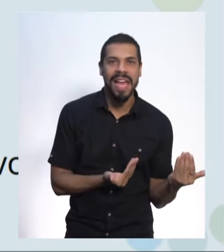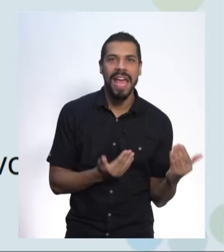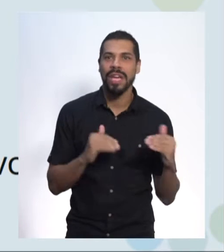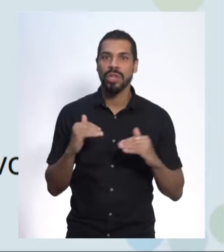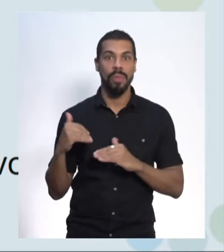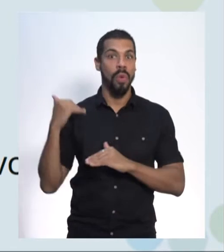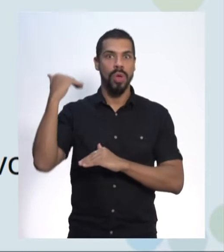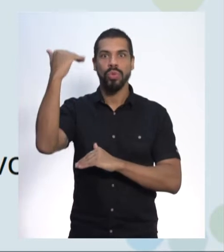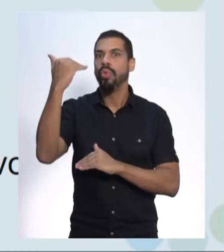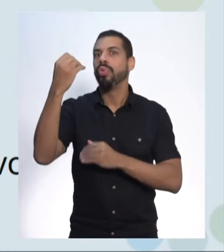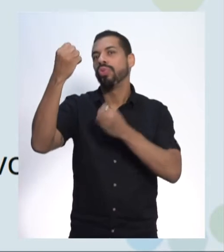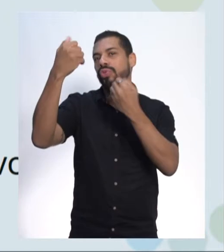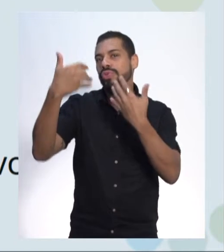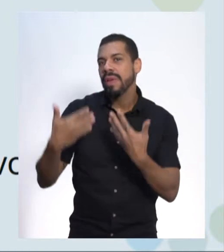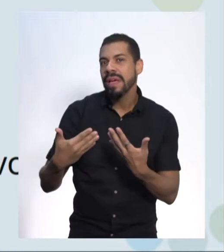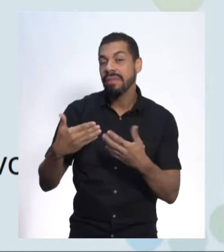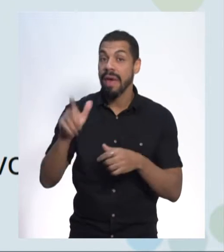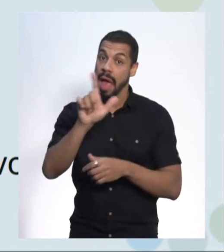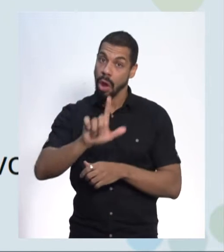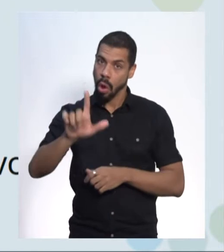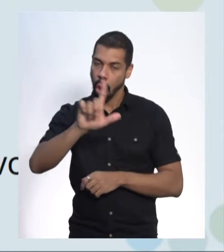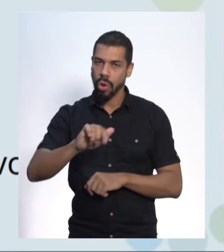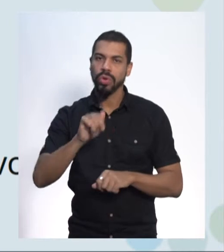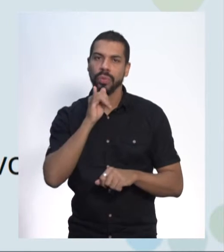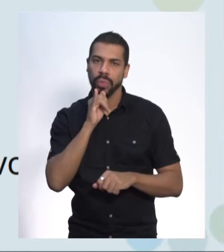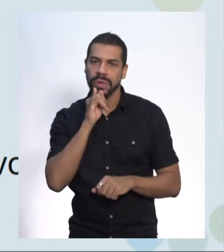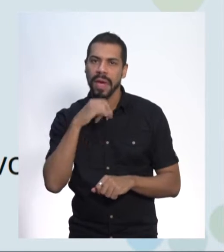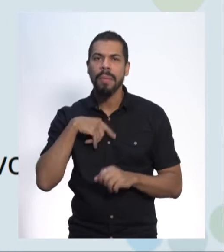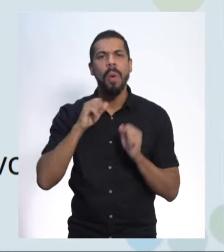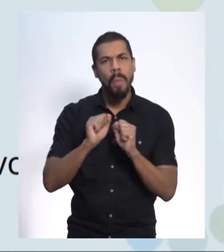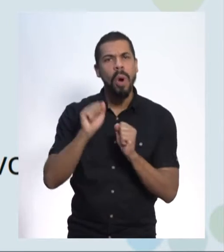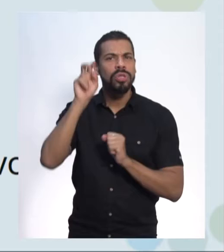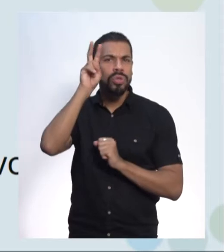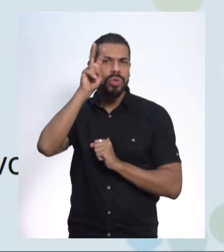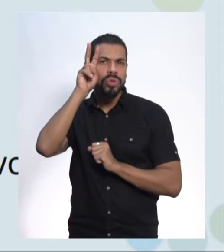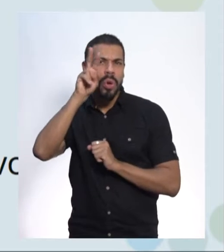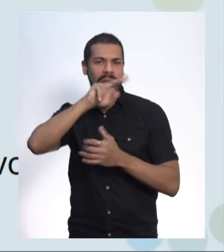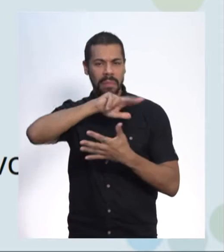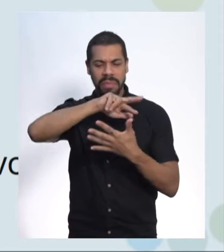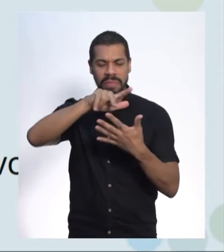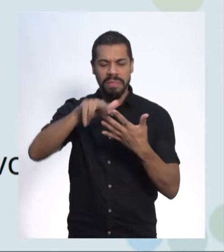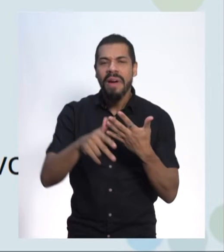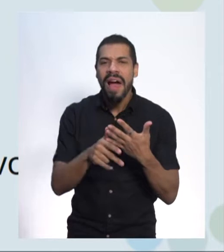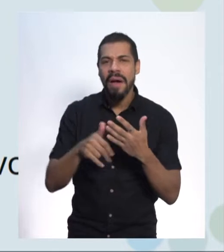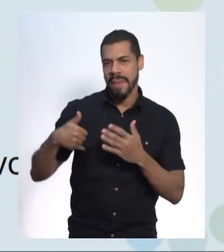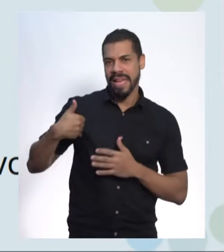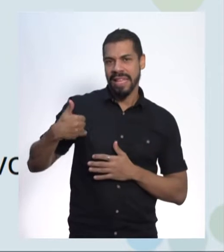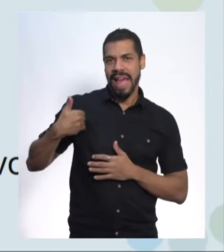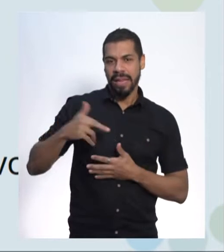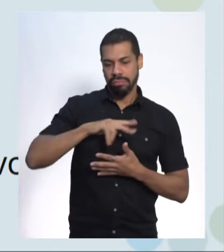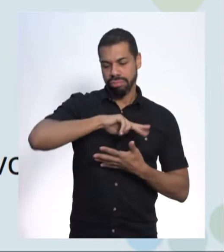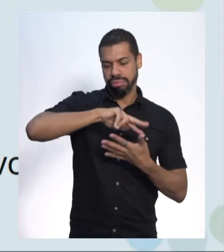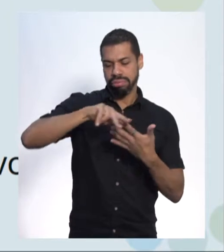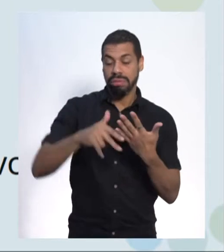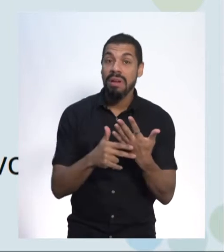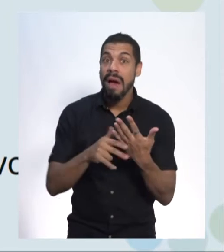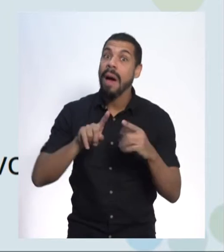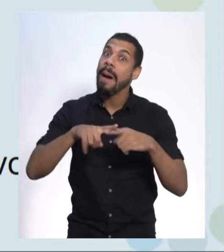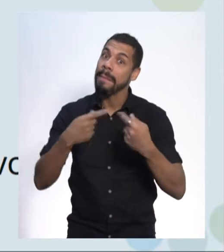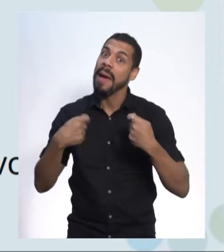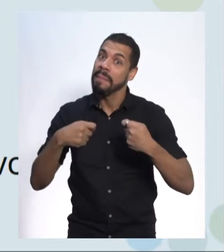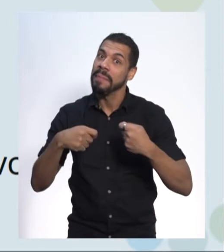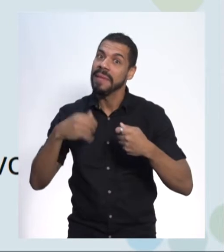para um adulto que eu vou contar. É claro que eu posso fazer histórias que falam com diferentes idades, mas aí eu tenho que entender